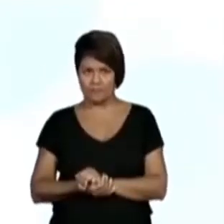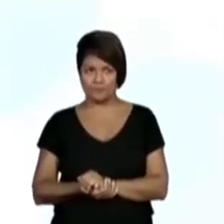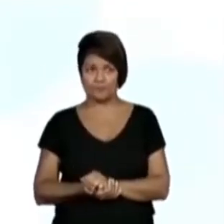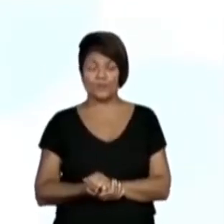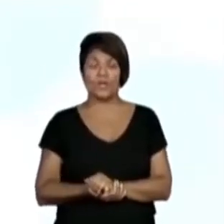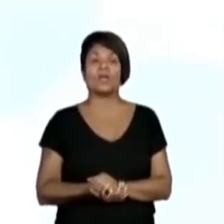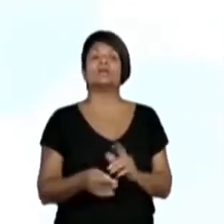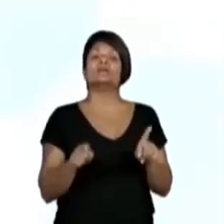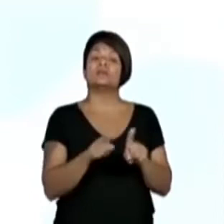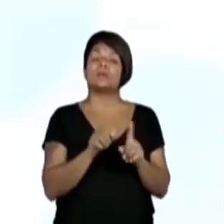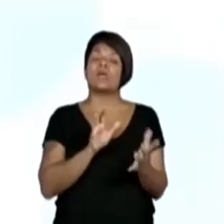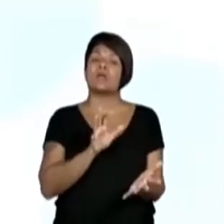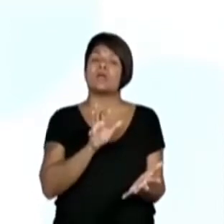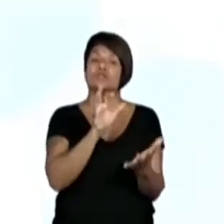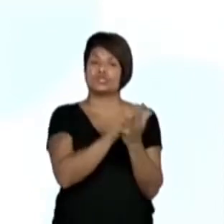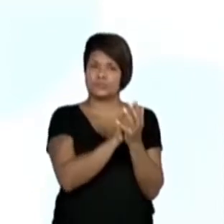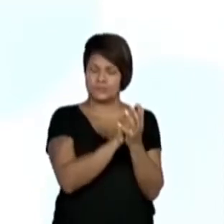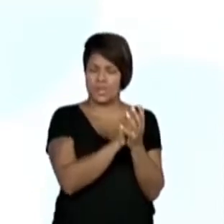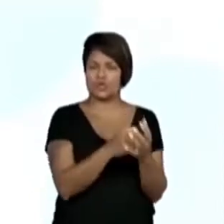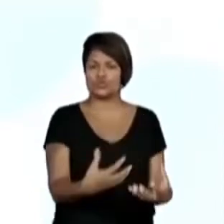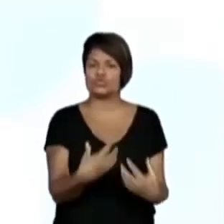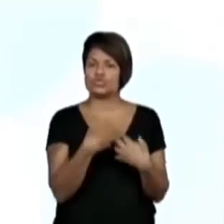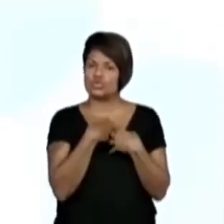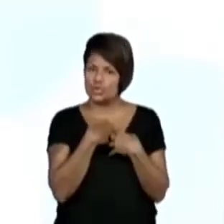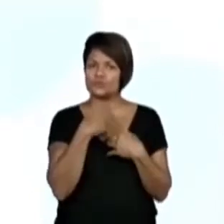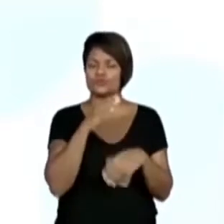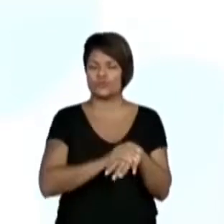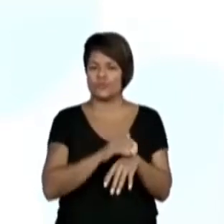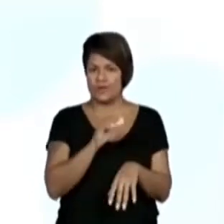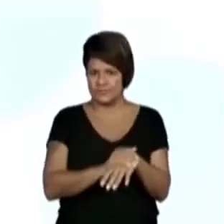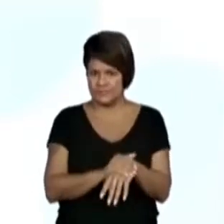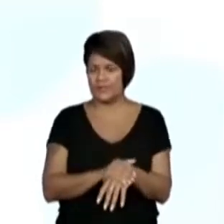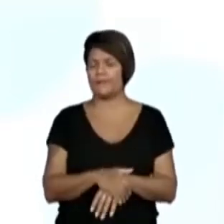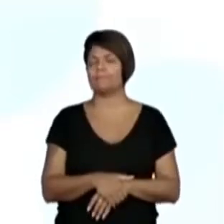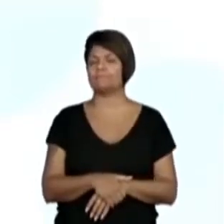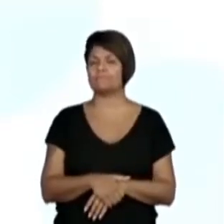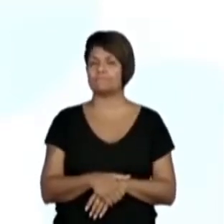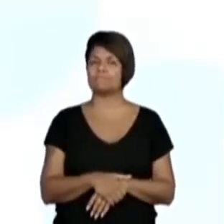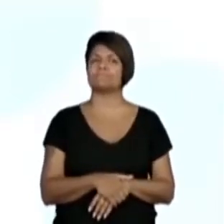Servem para registrar os modos de fazer